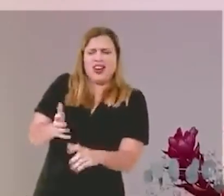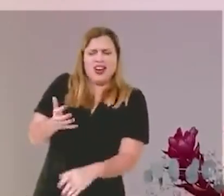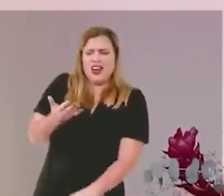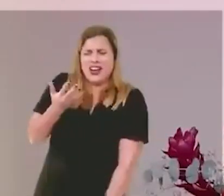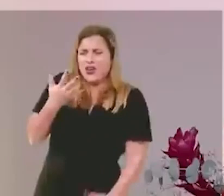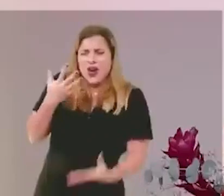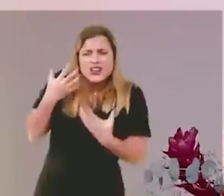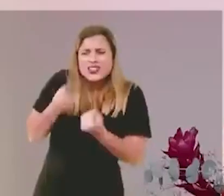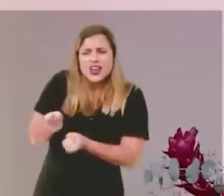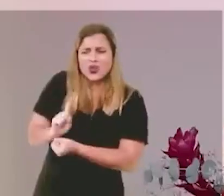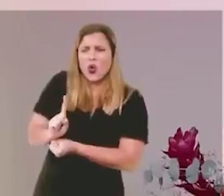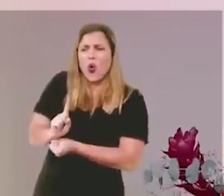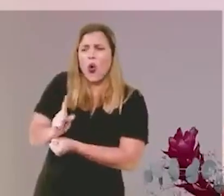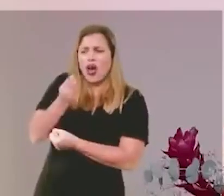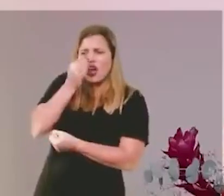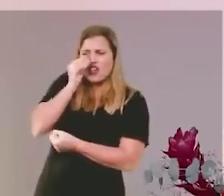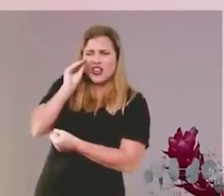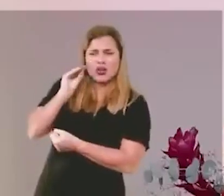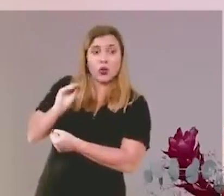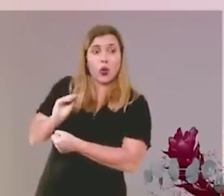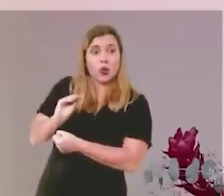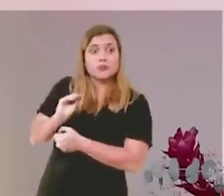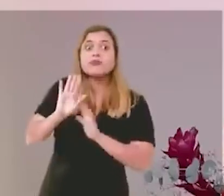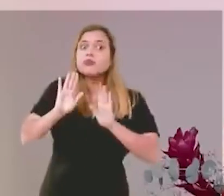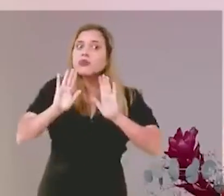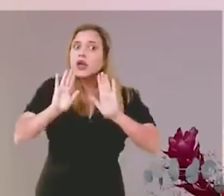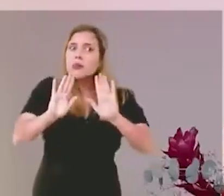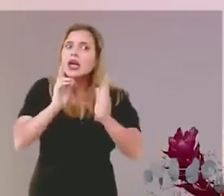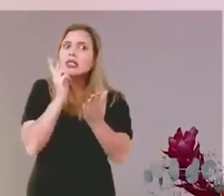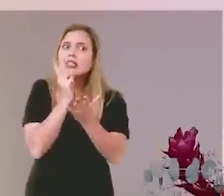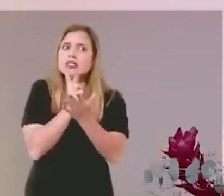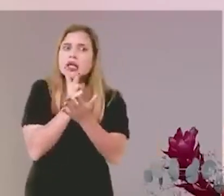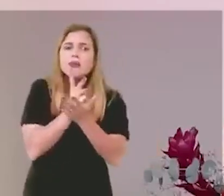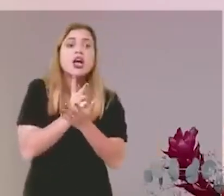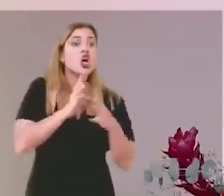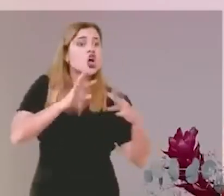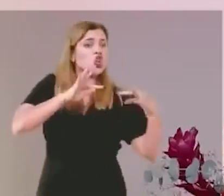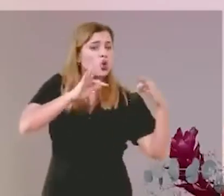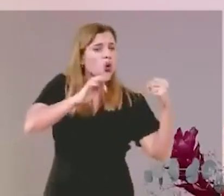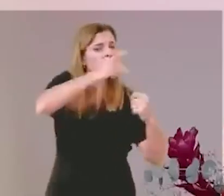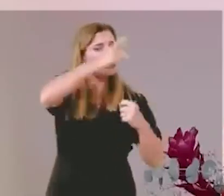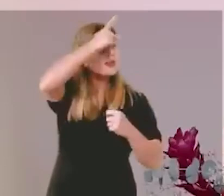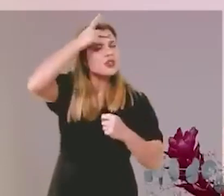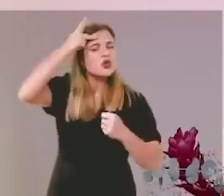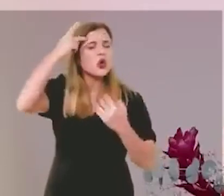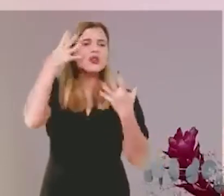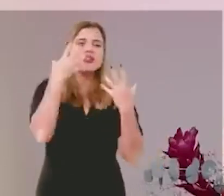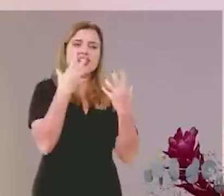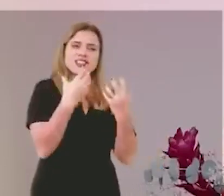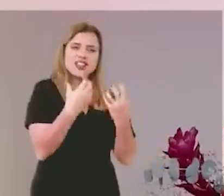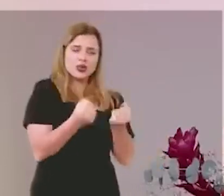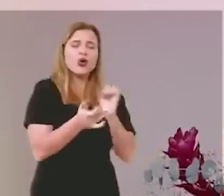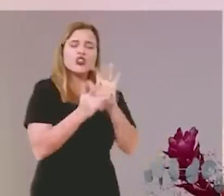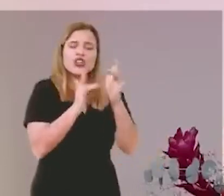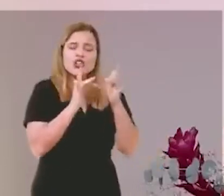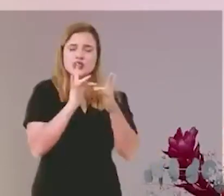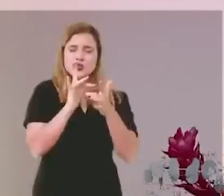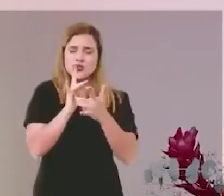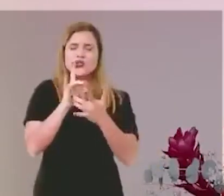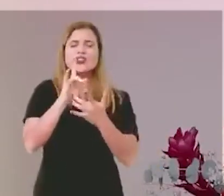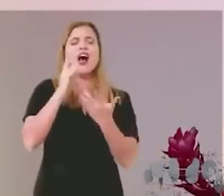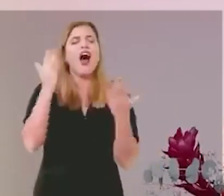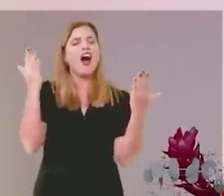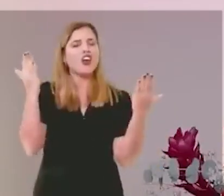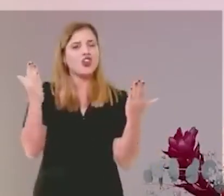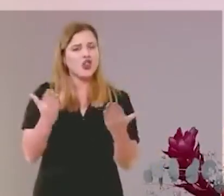o receberam, mas a todos quantos o receberam, deu-lhes o poder de serem chamados filhos de Deus, a